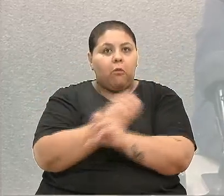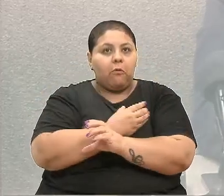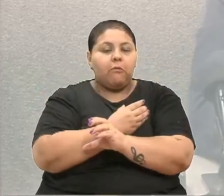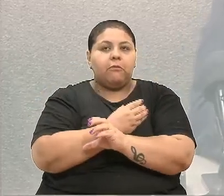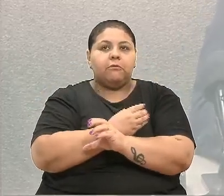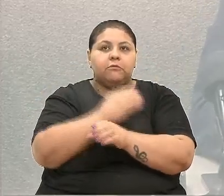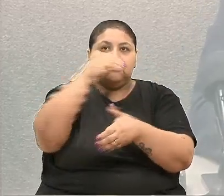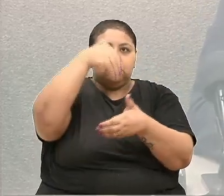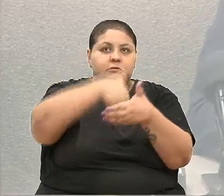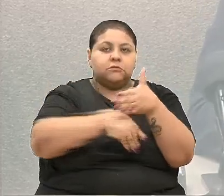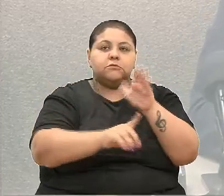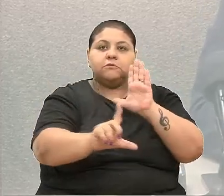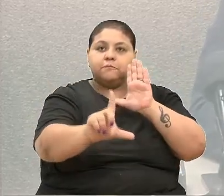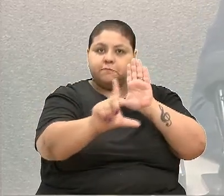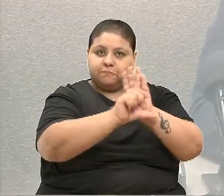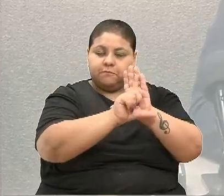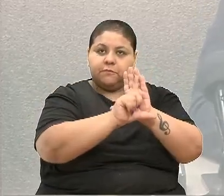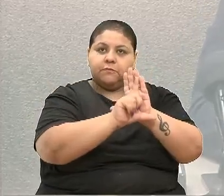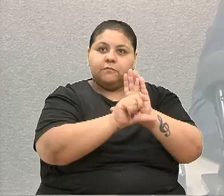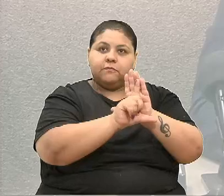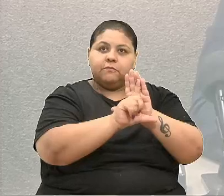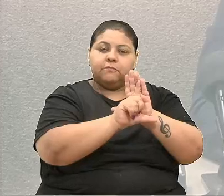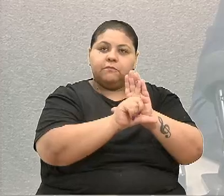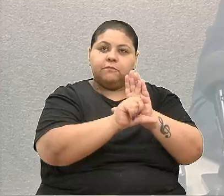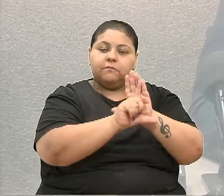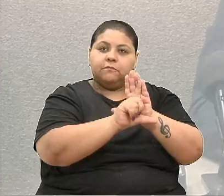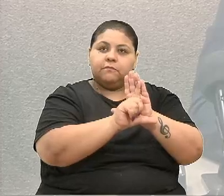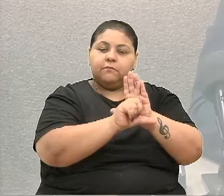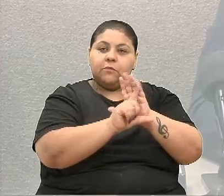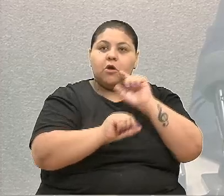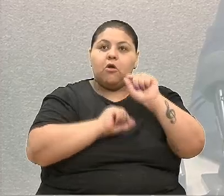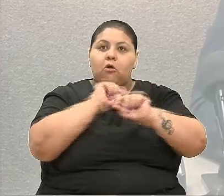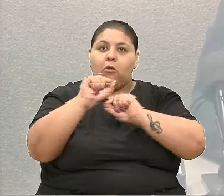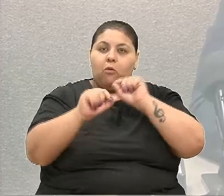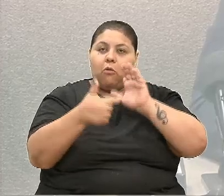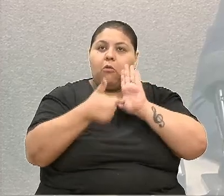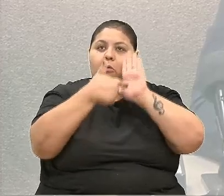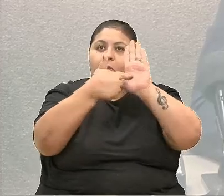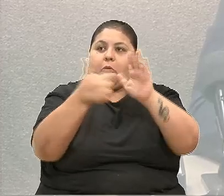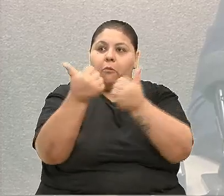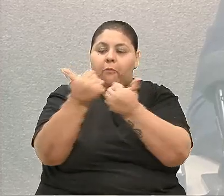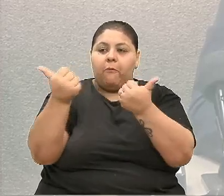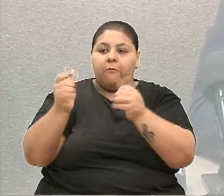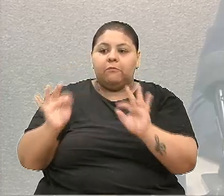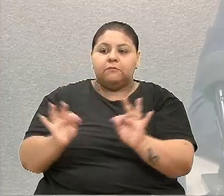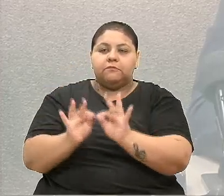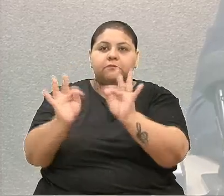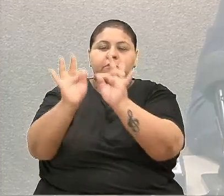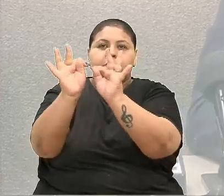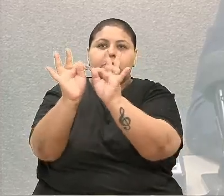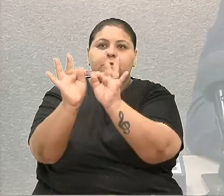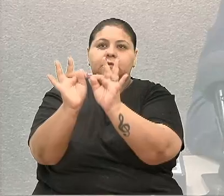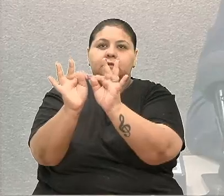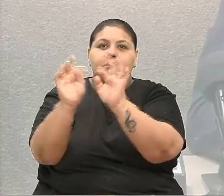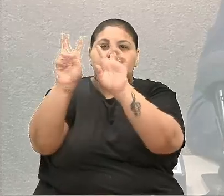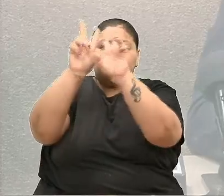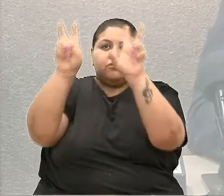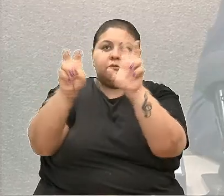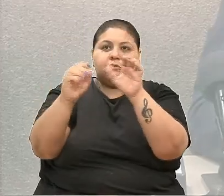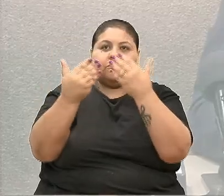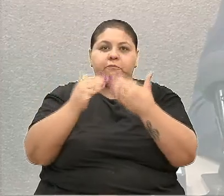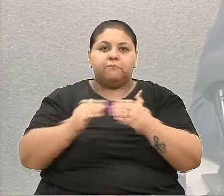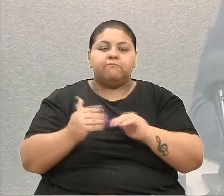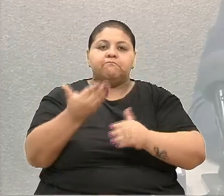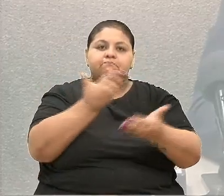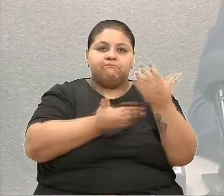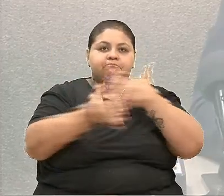previstos na legislação vigente. Conforme destacado pelo assessor técnico no seu parecer, a matéria em apreço